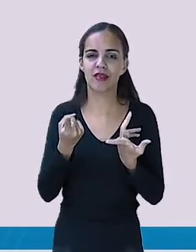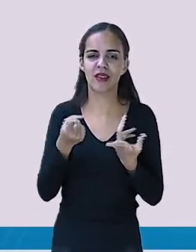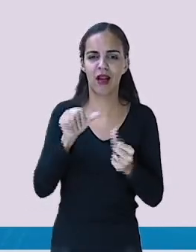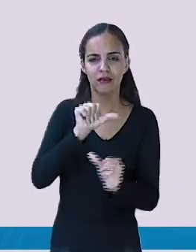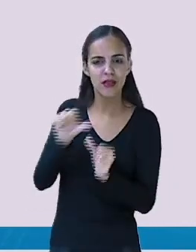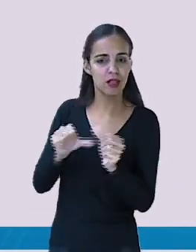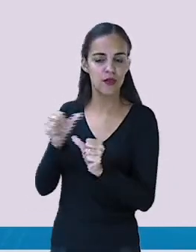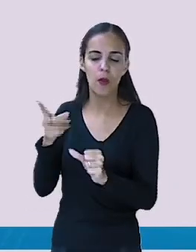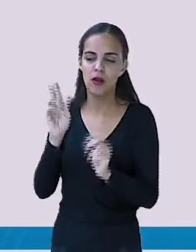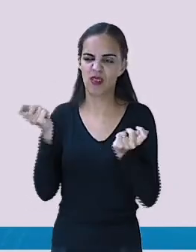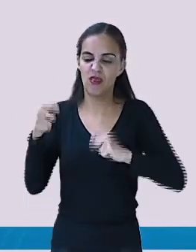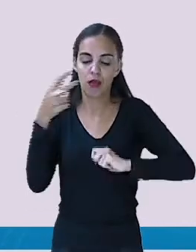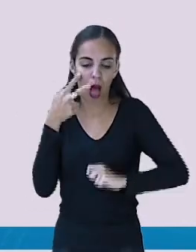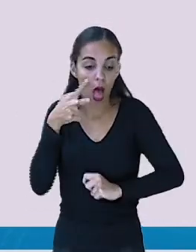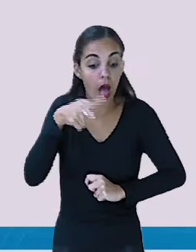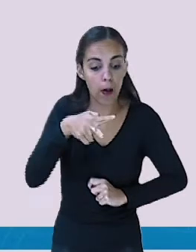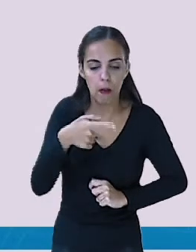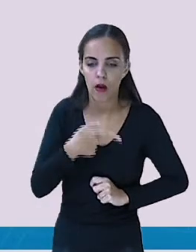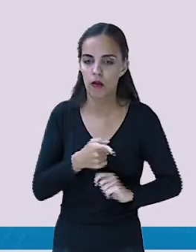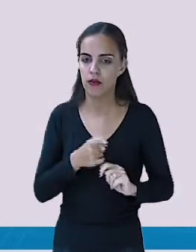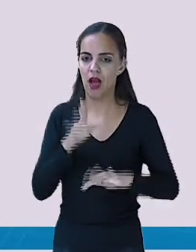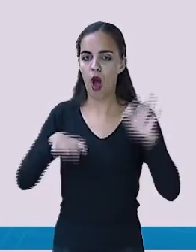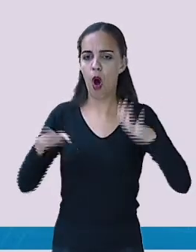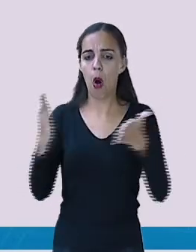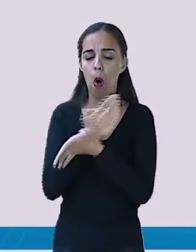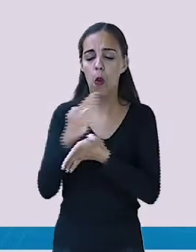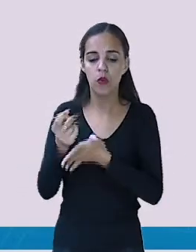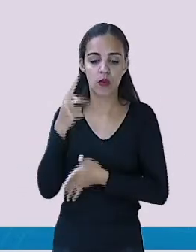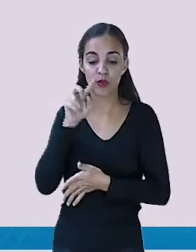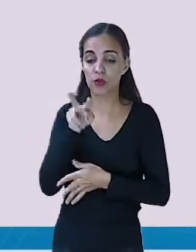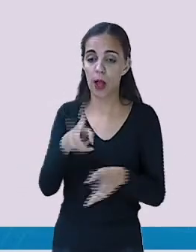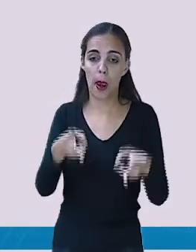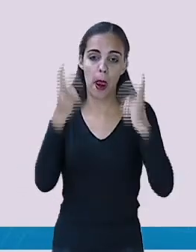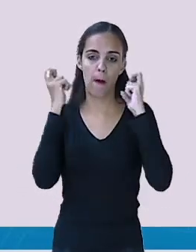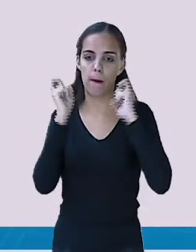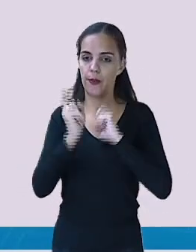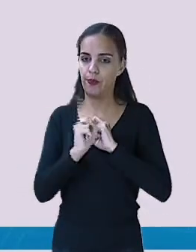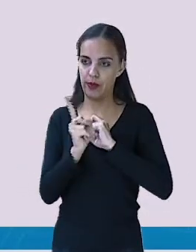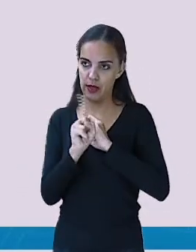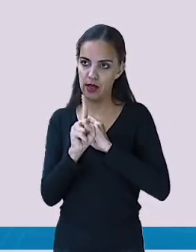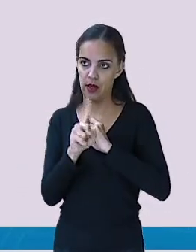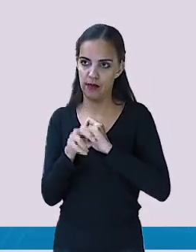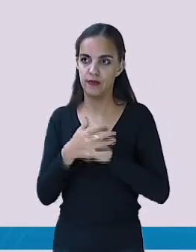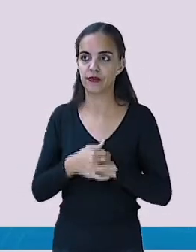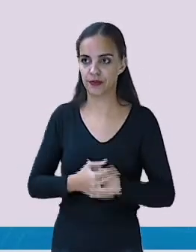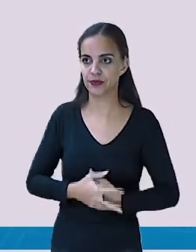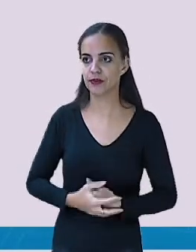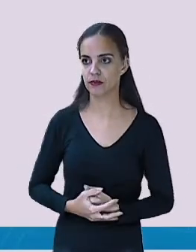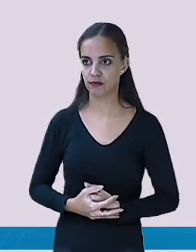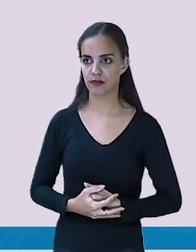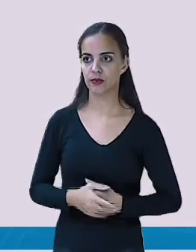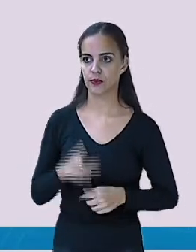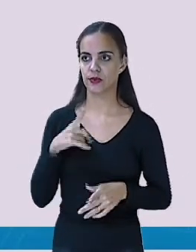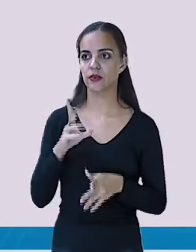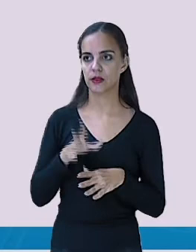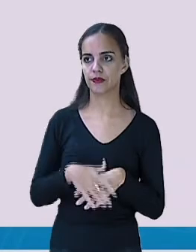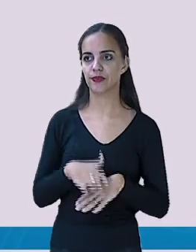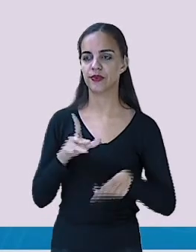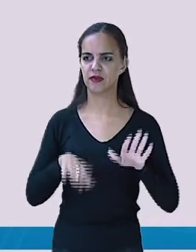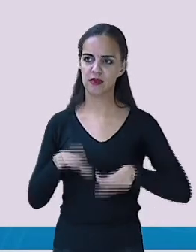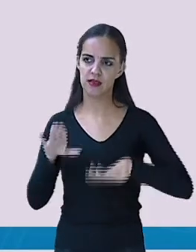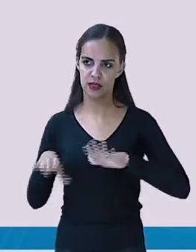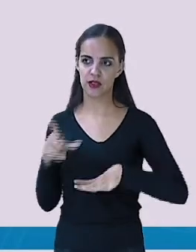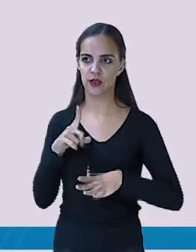Nem todas as transformações químicas elas são alô alô Lulu acontecem